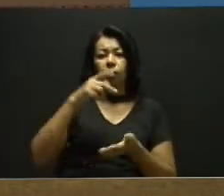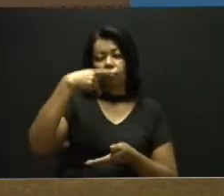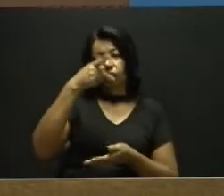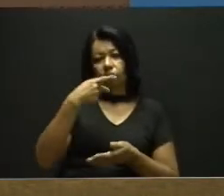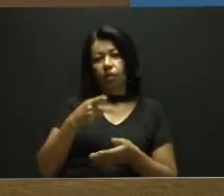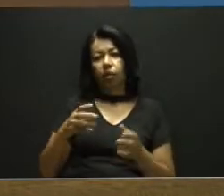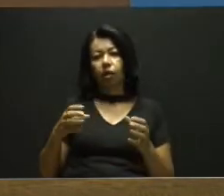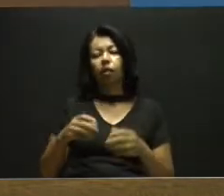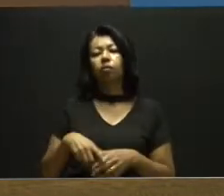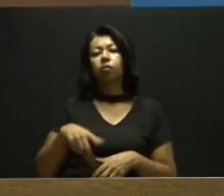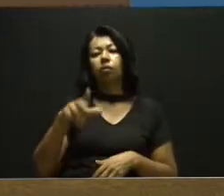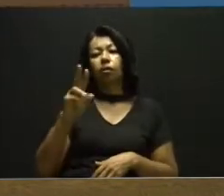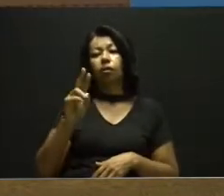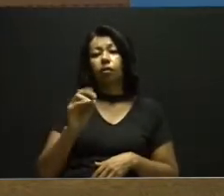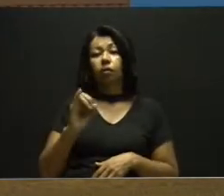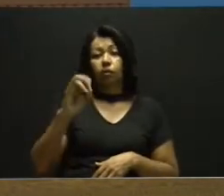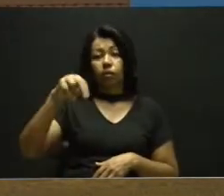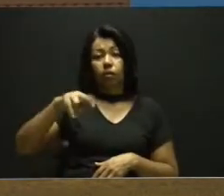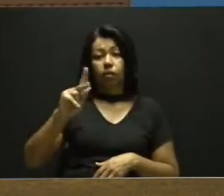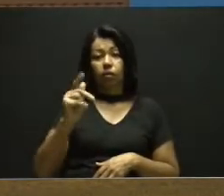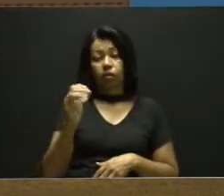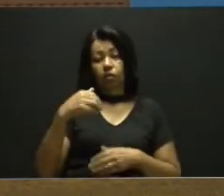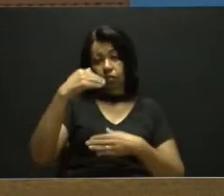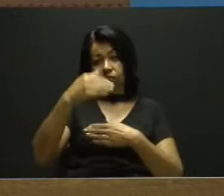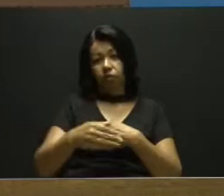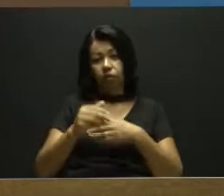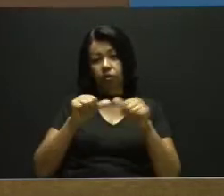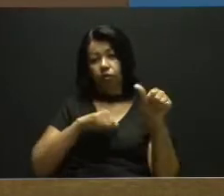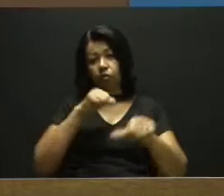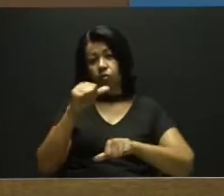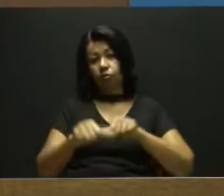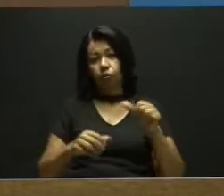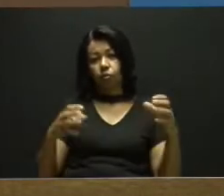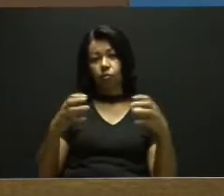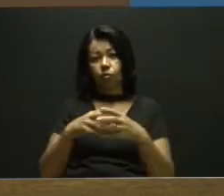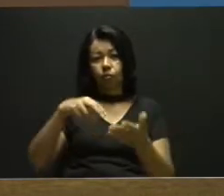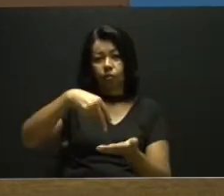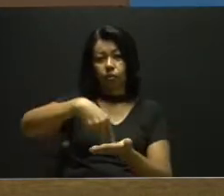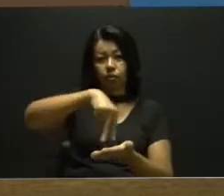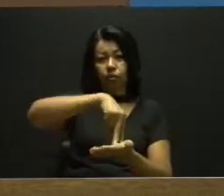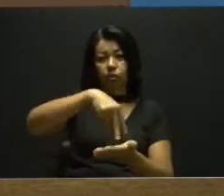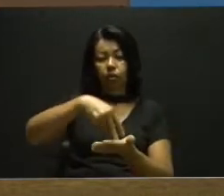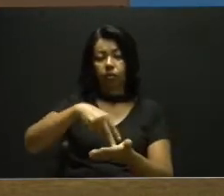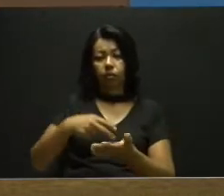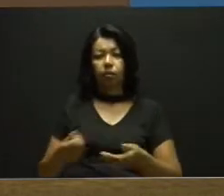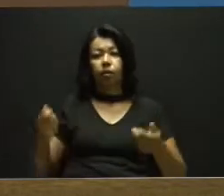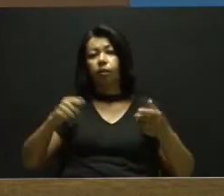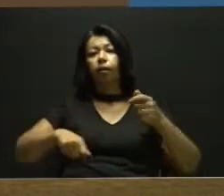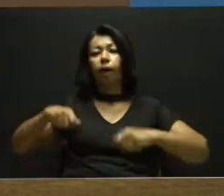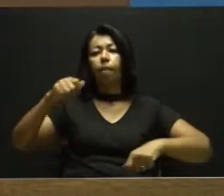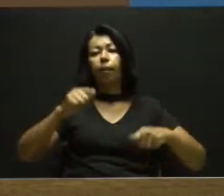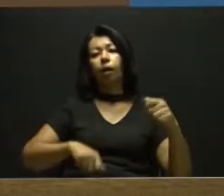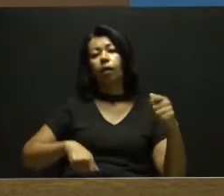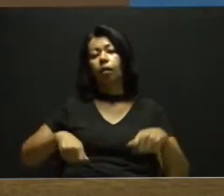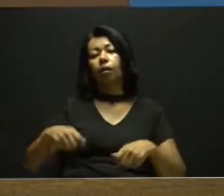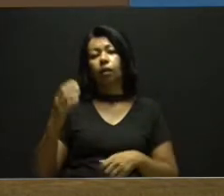a companhia de dança da banda sinfônica de cubatão